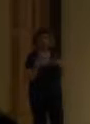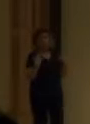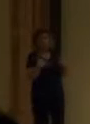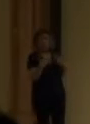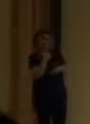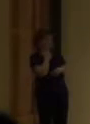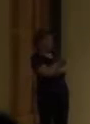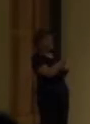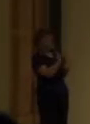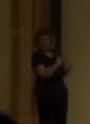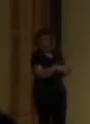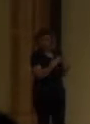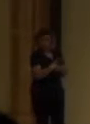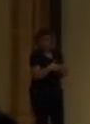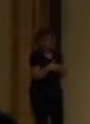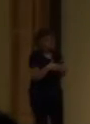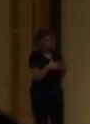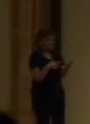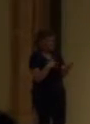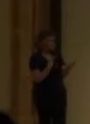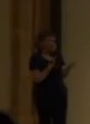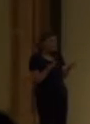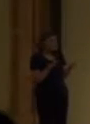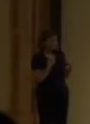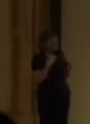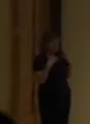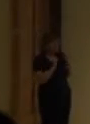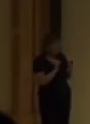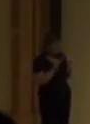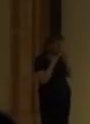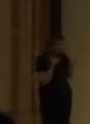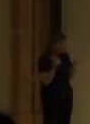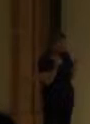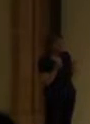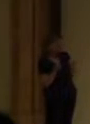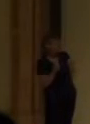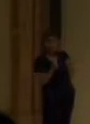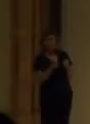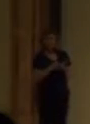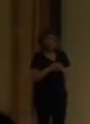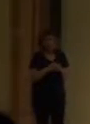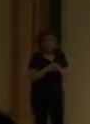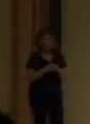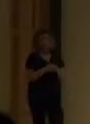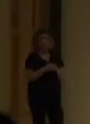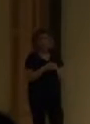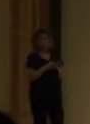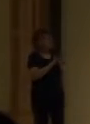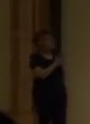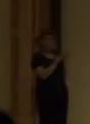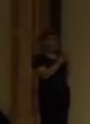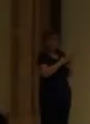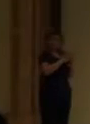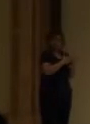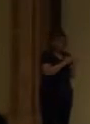primeira. Um bocado como aquela que rezava nos livros sagrados do cristianismo e do judaísmo,